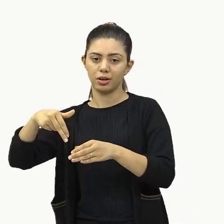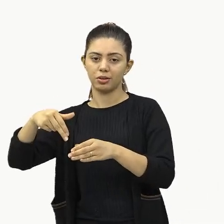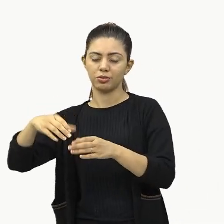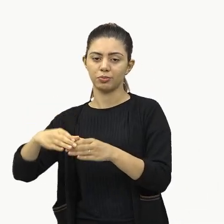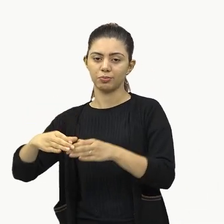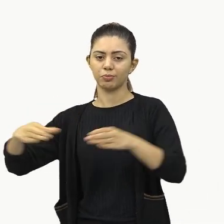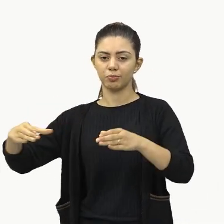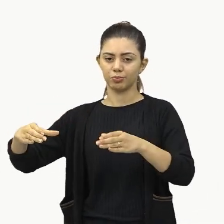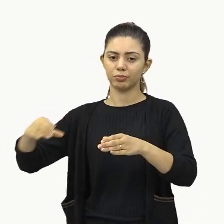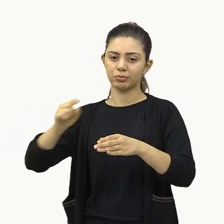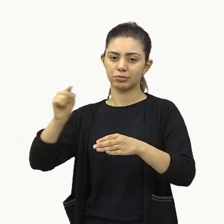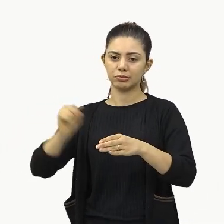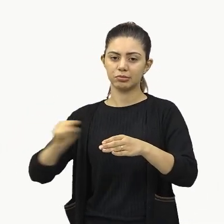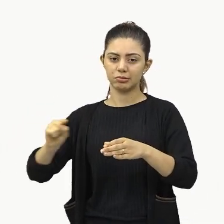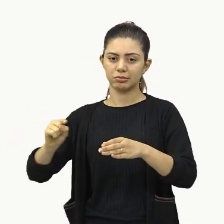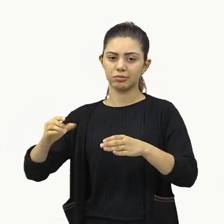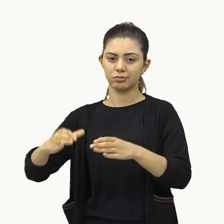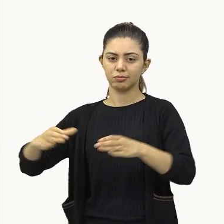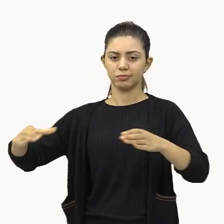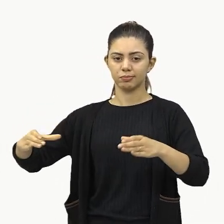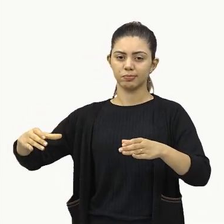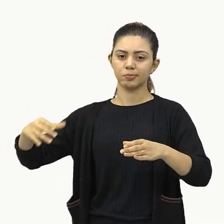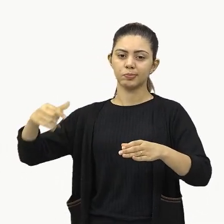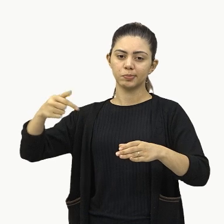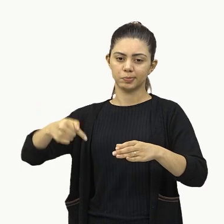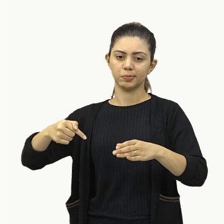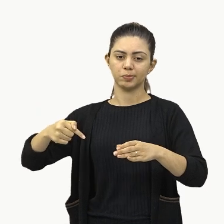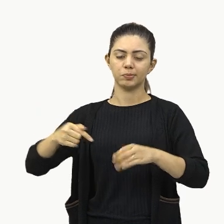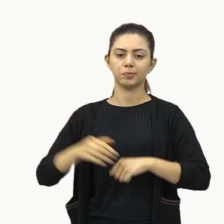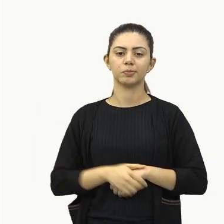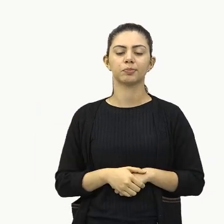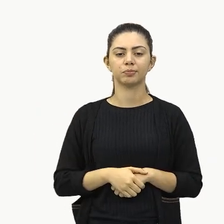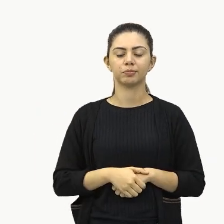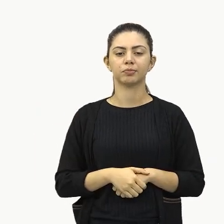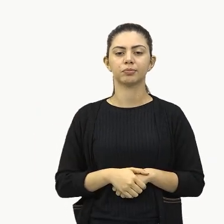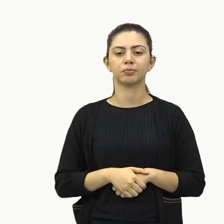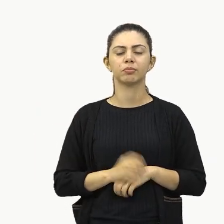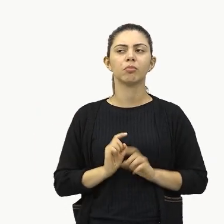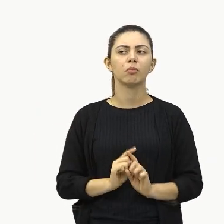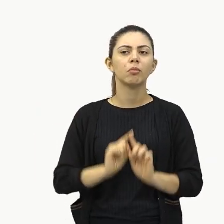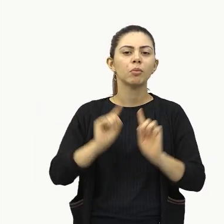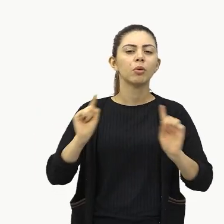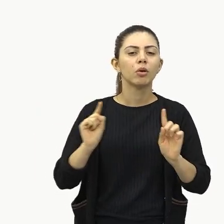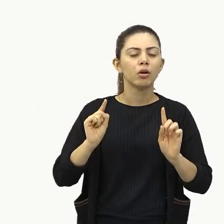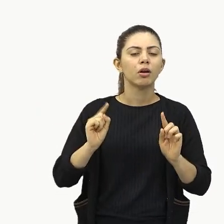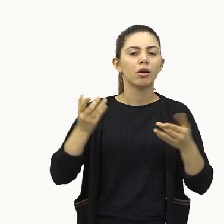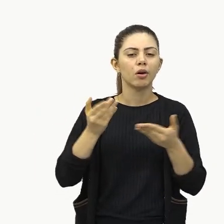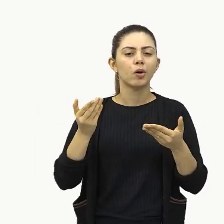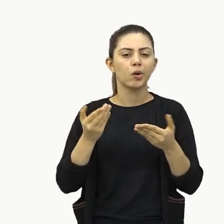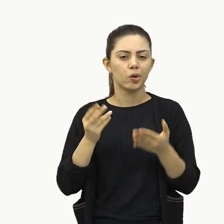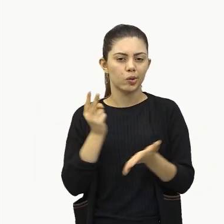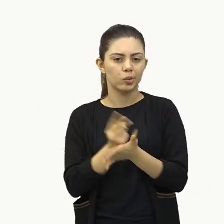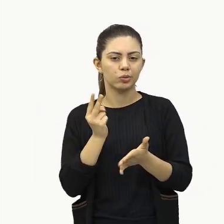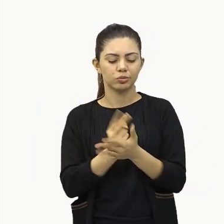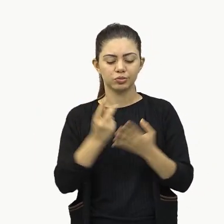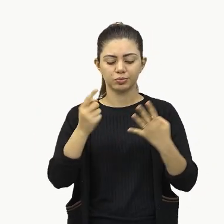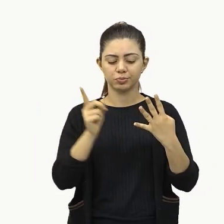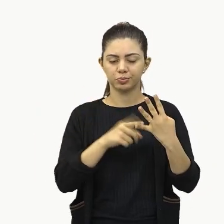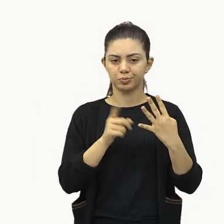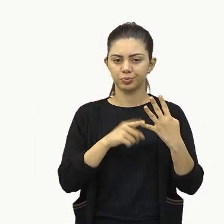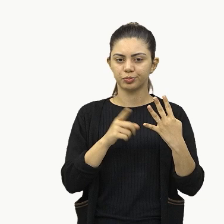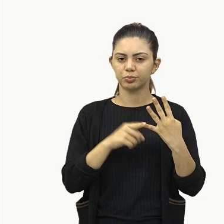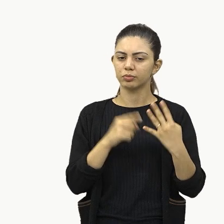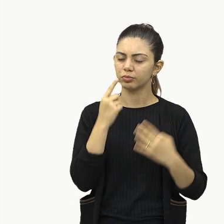estão contidos em quem? Nos racionais. Mas só que, andando mais um pouco aí no diagrama,